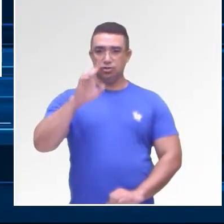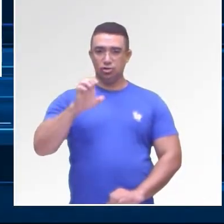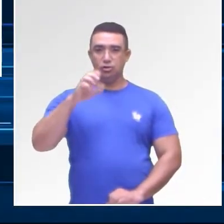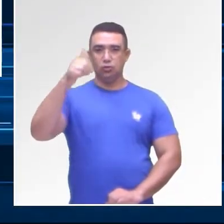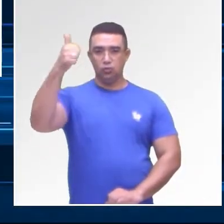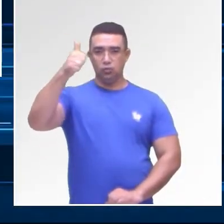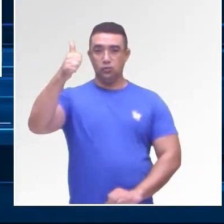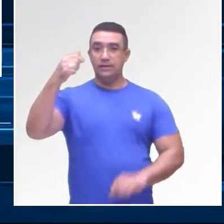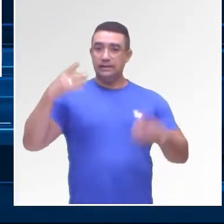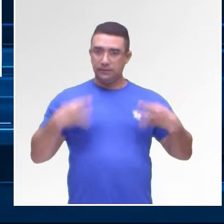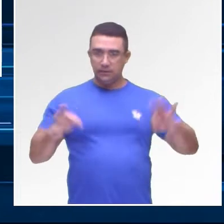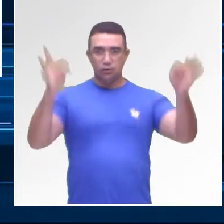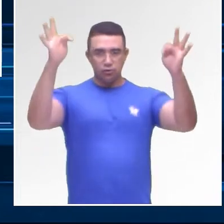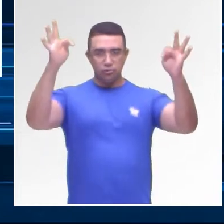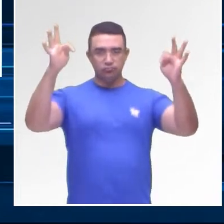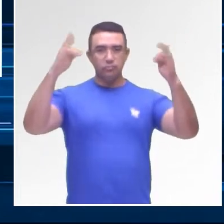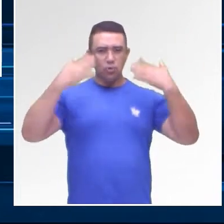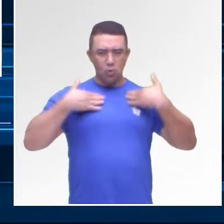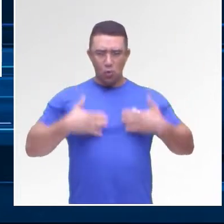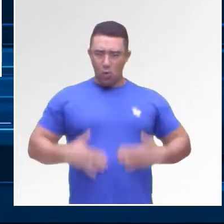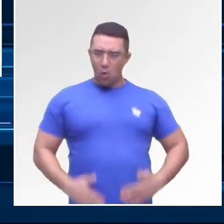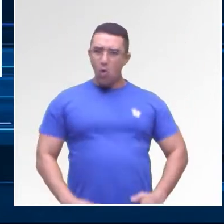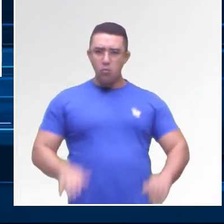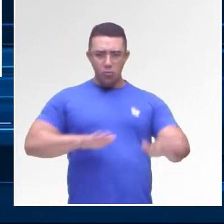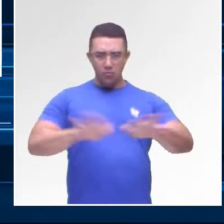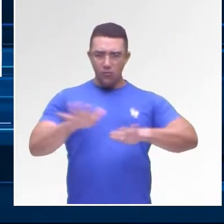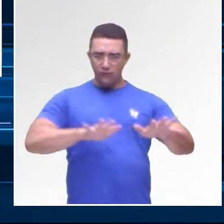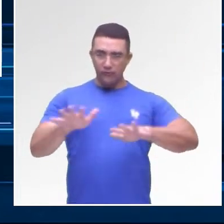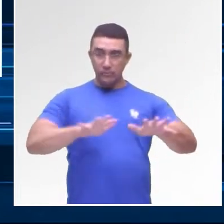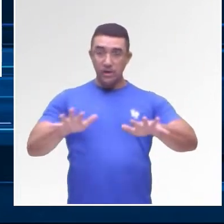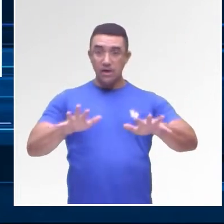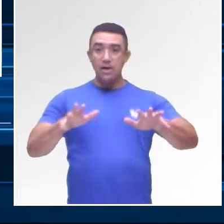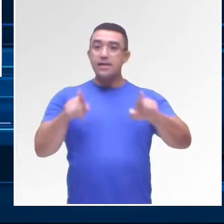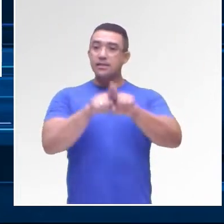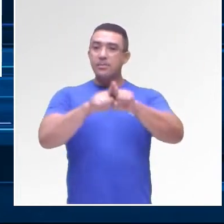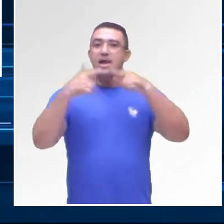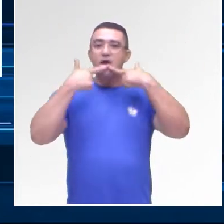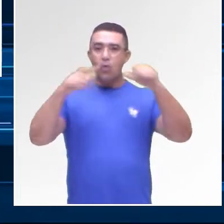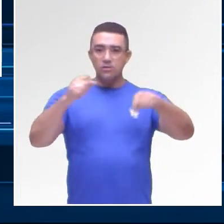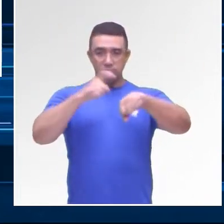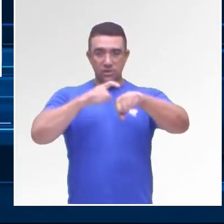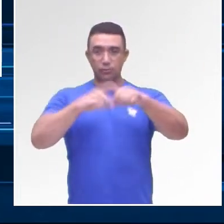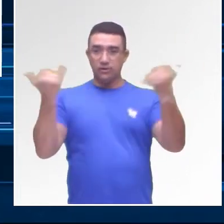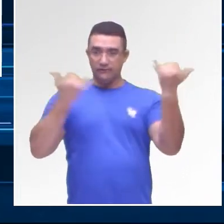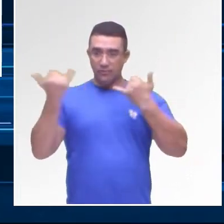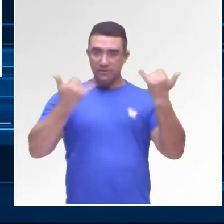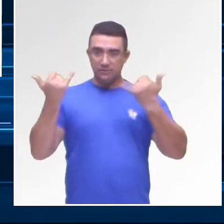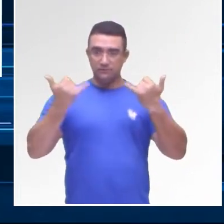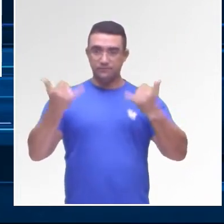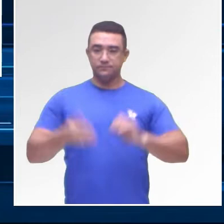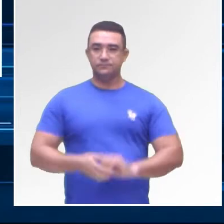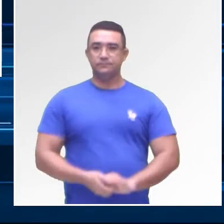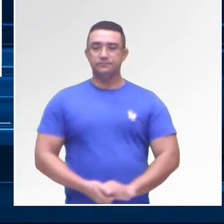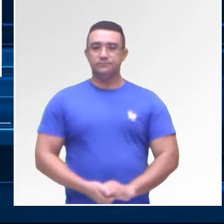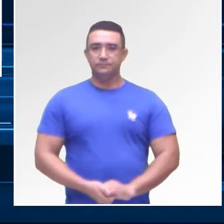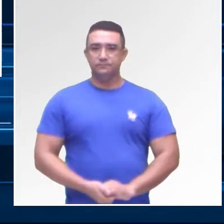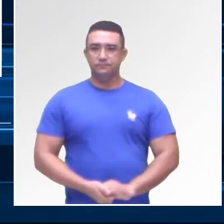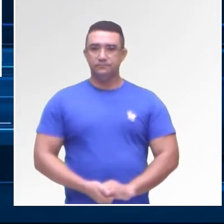Unidade 1. Tecnologia, corpo, movimento e linguagem na era da informação.